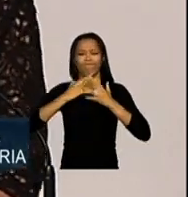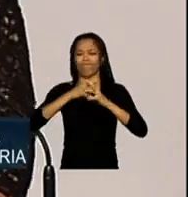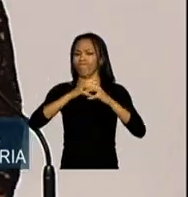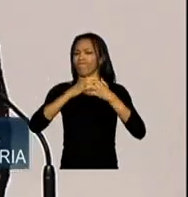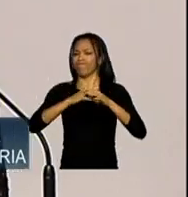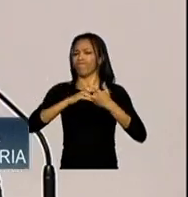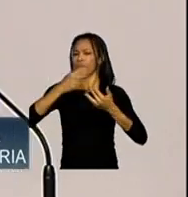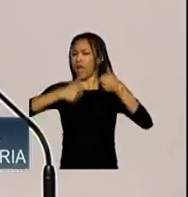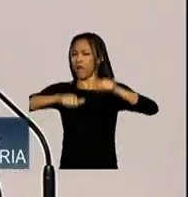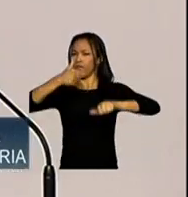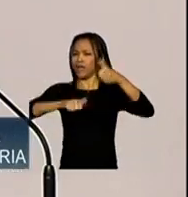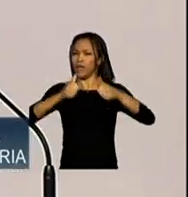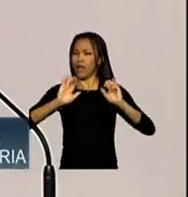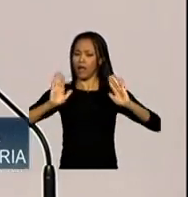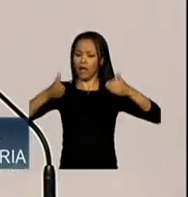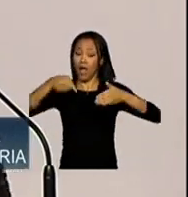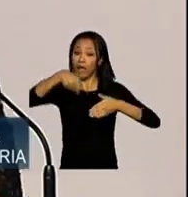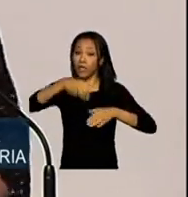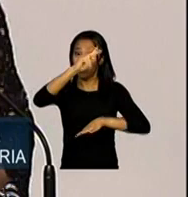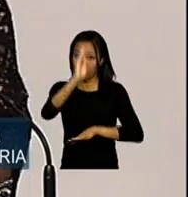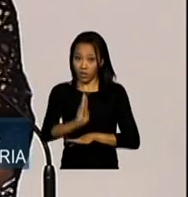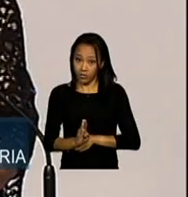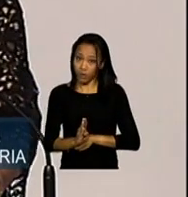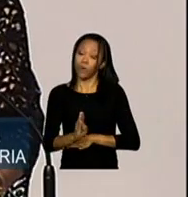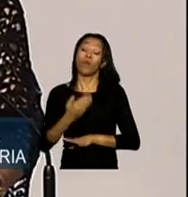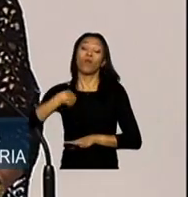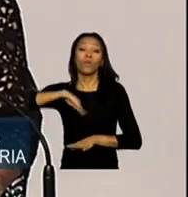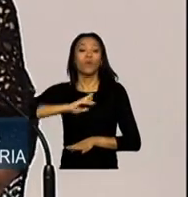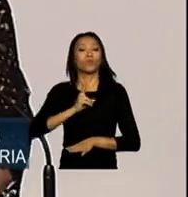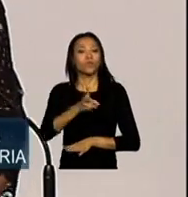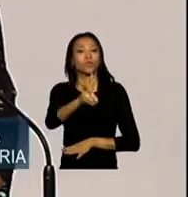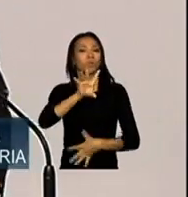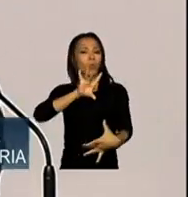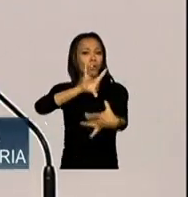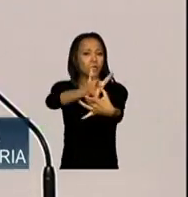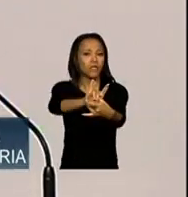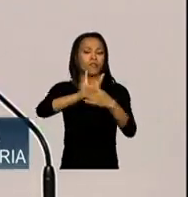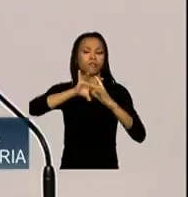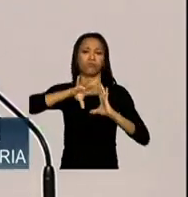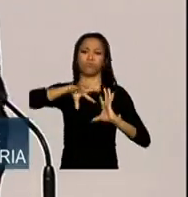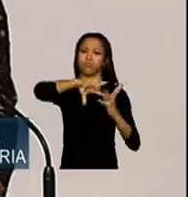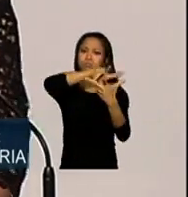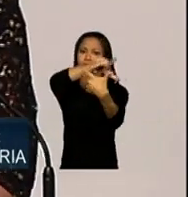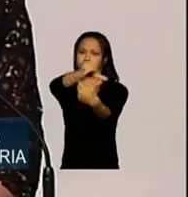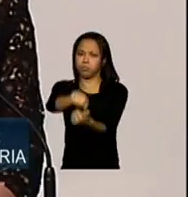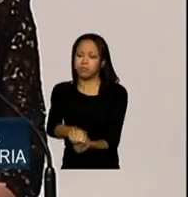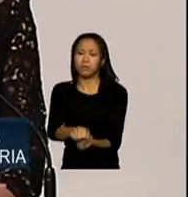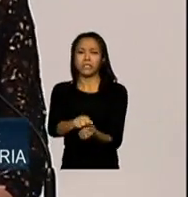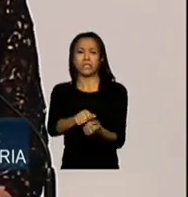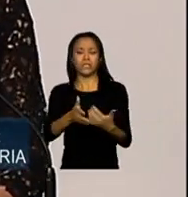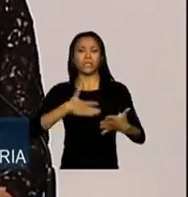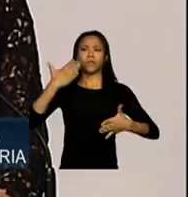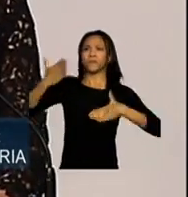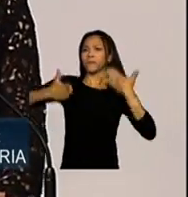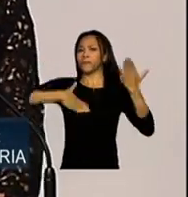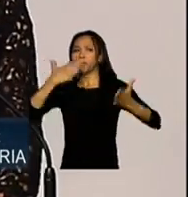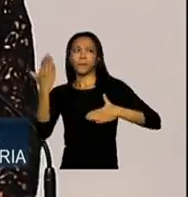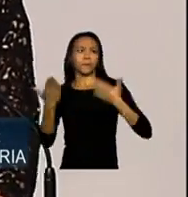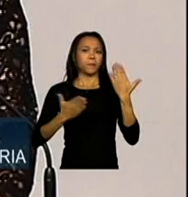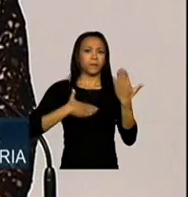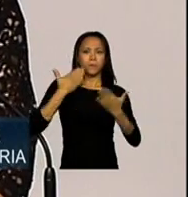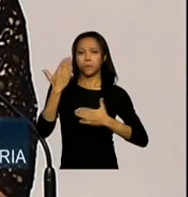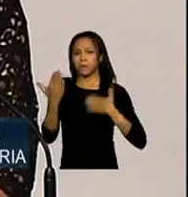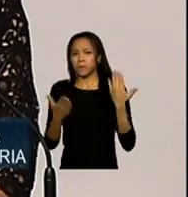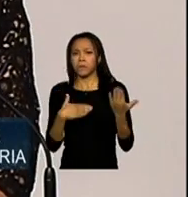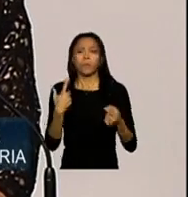do Brasil. Continuamos imersos nesse cenário internacional de imensas incertezas, em que